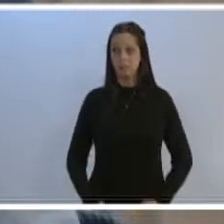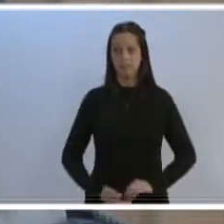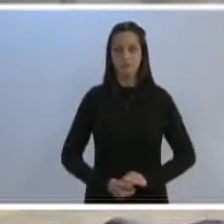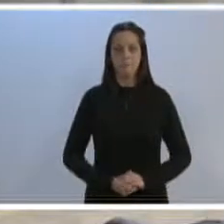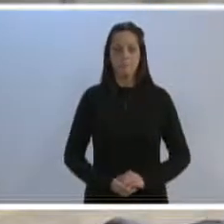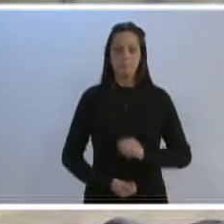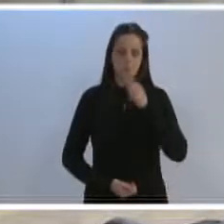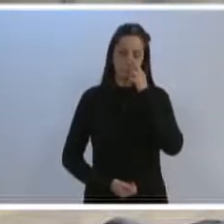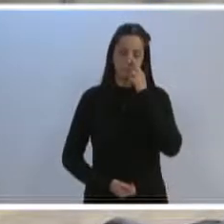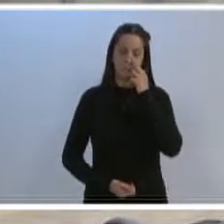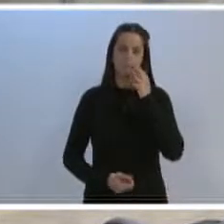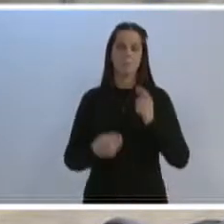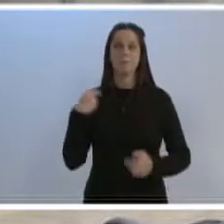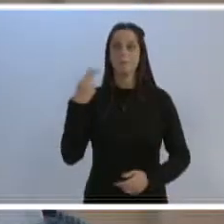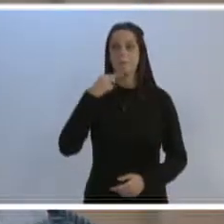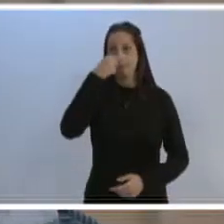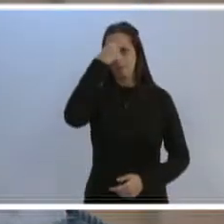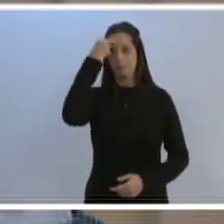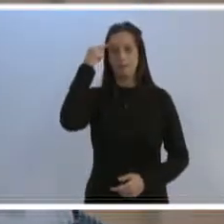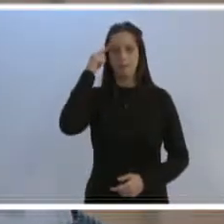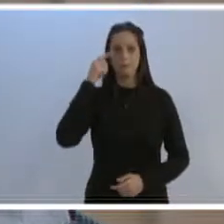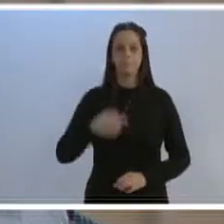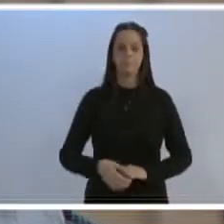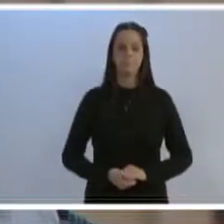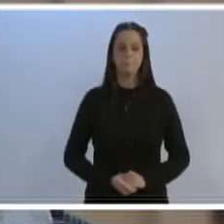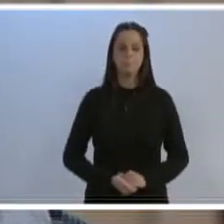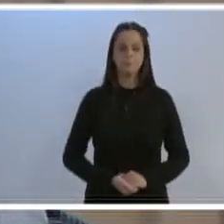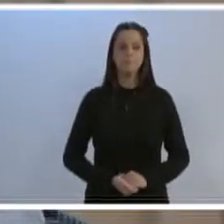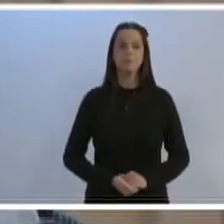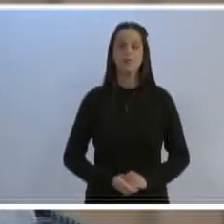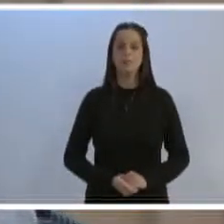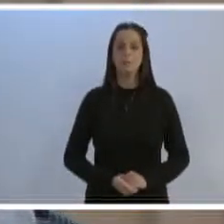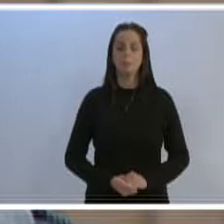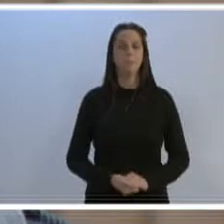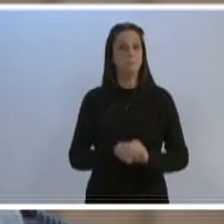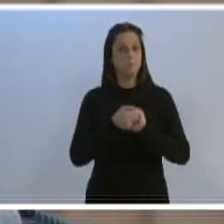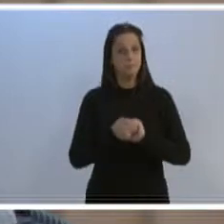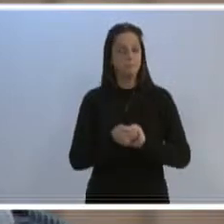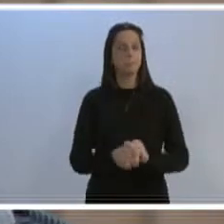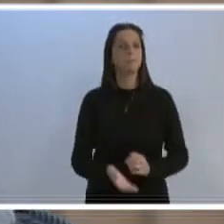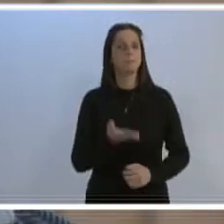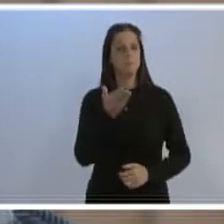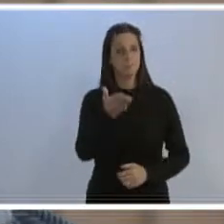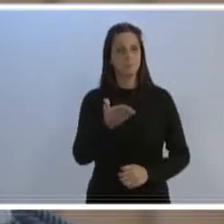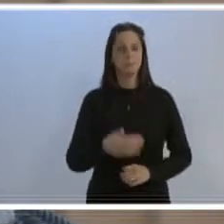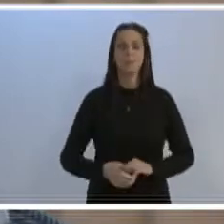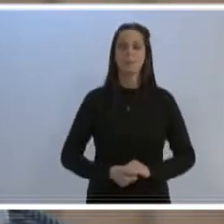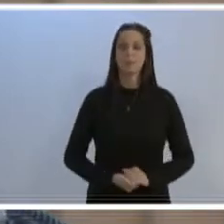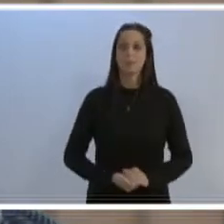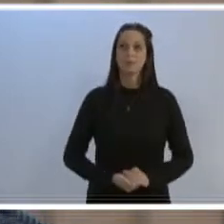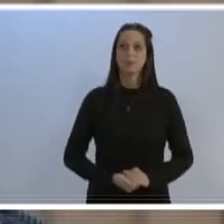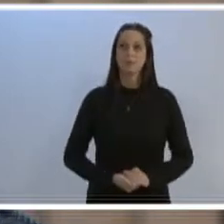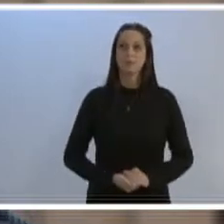vereador marcos da rosa queria cumprimentá lo e